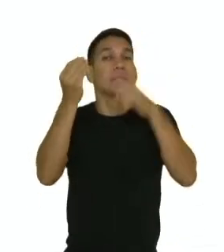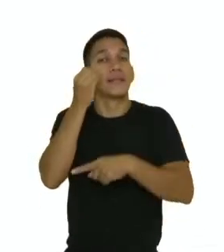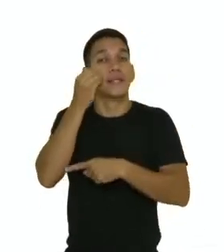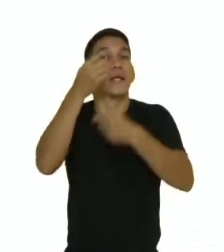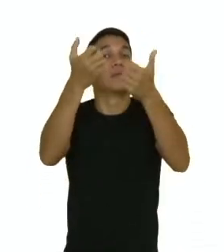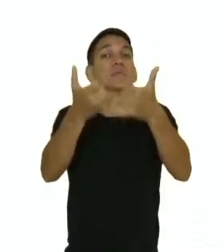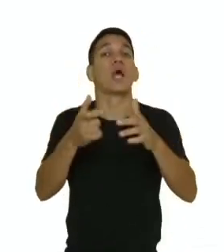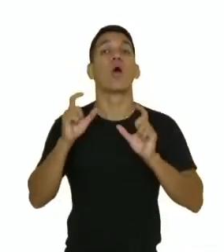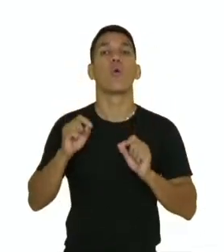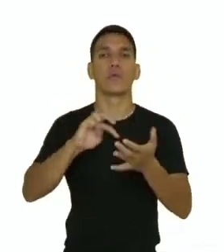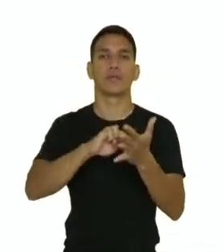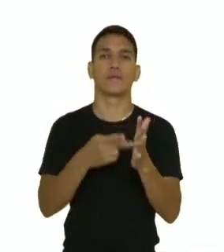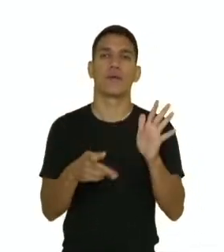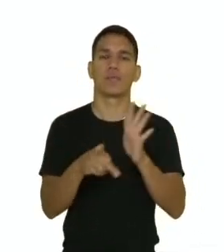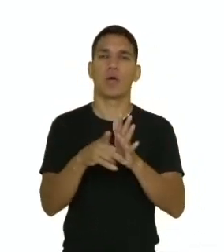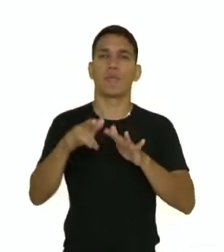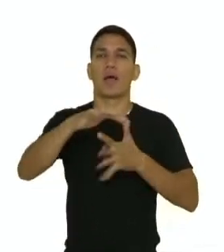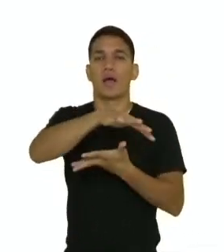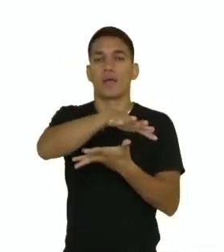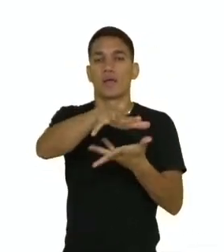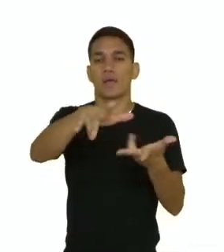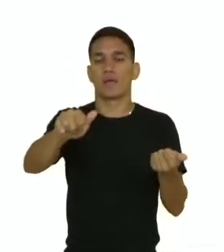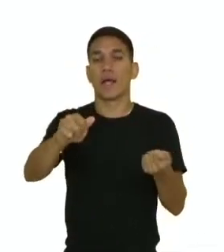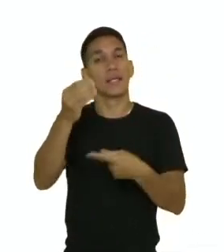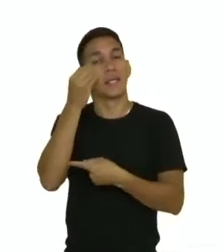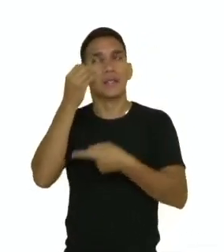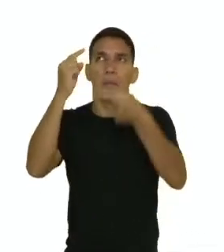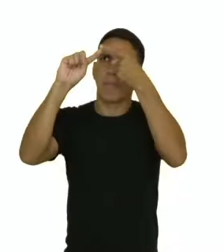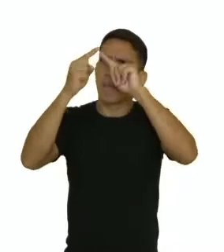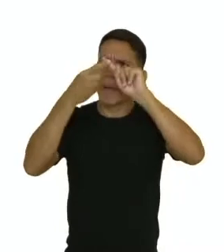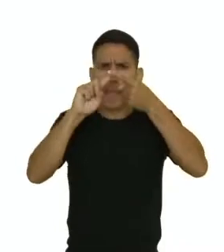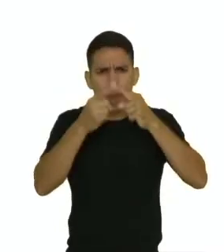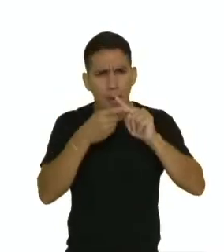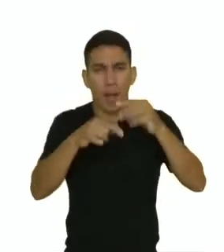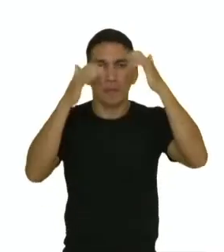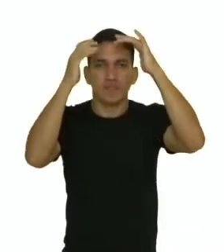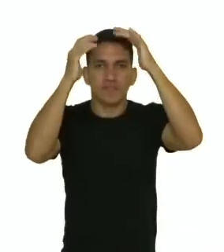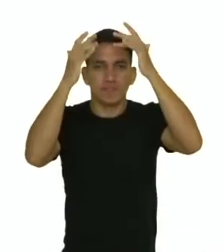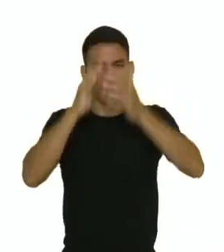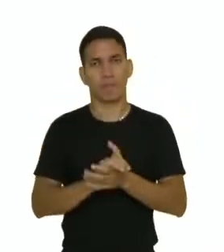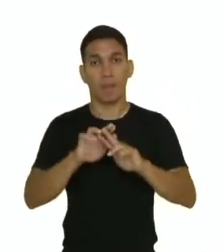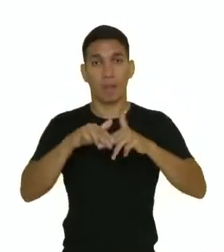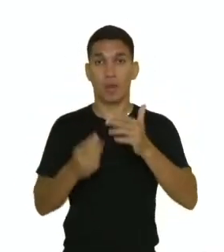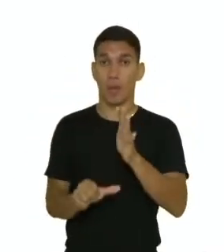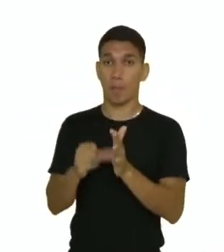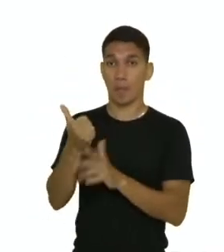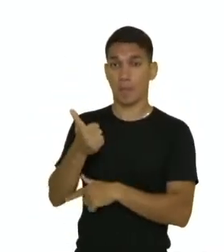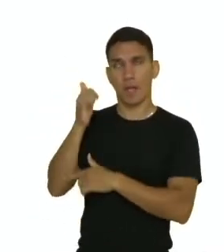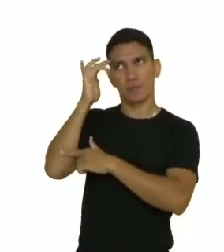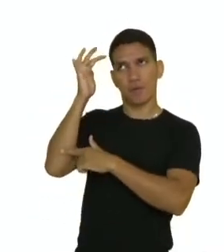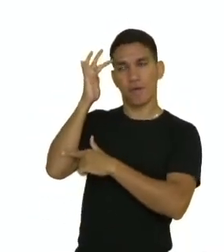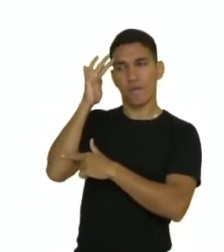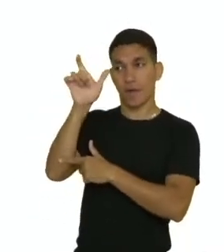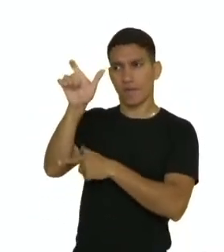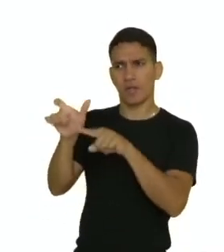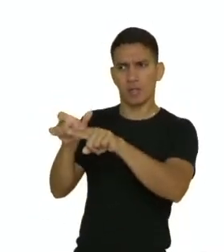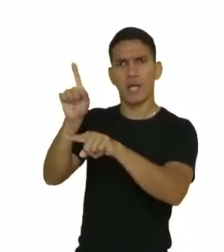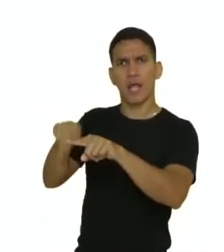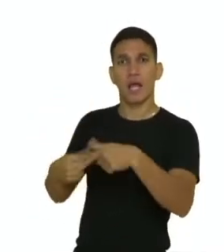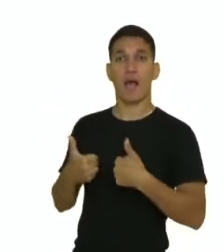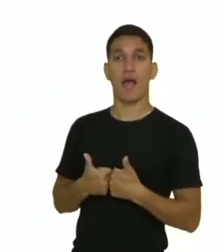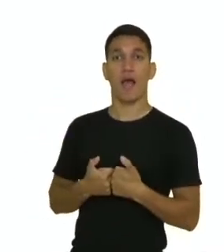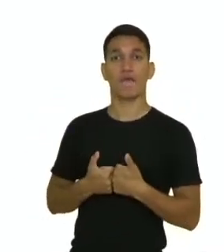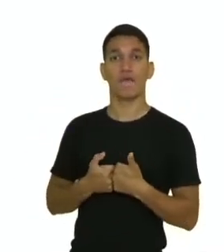o universo por meio racional. Por isso, os primeiros filósofos eram chamados de físicos